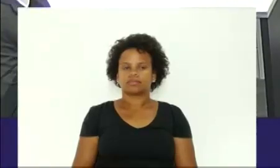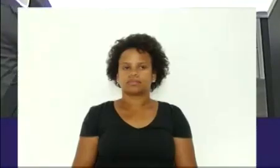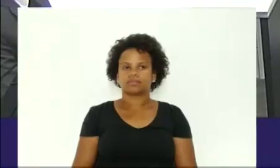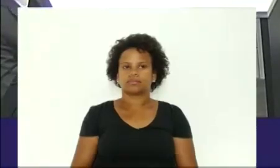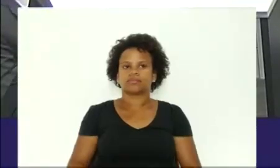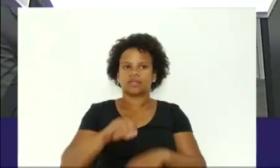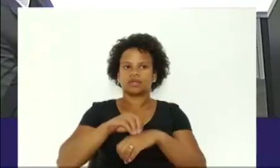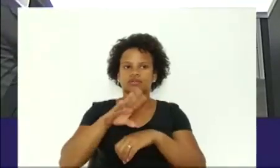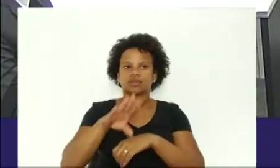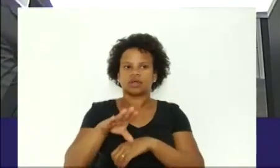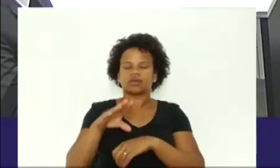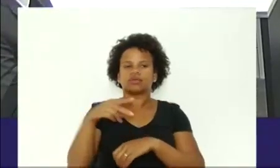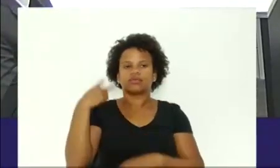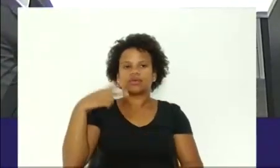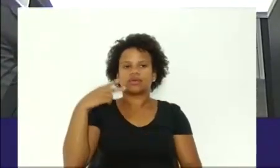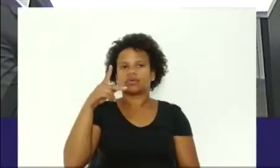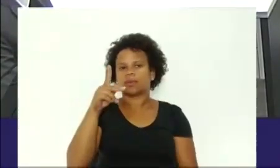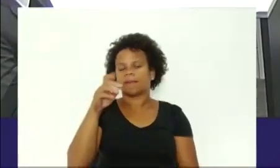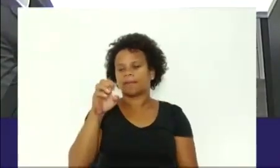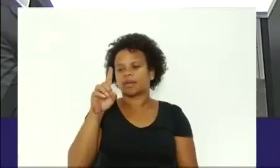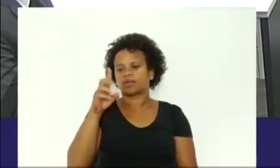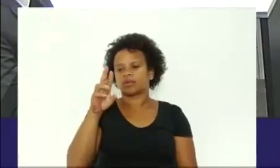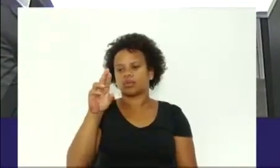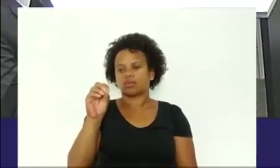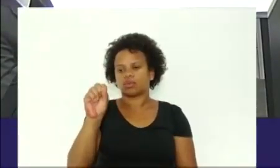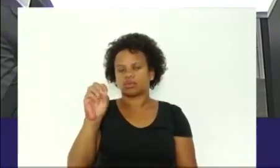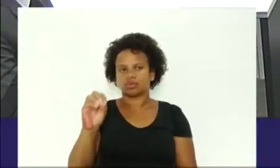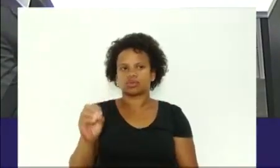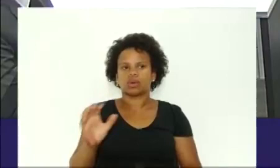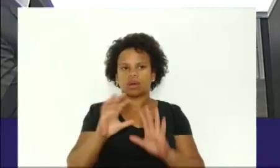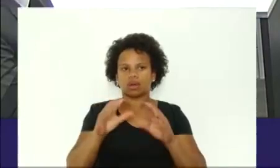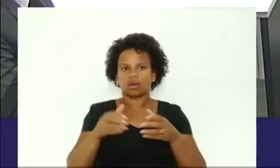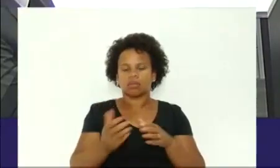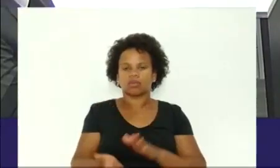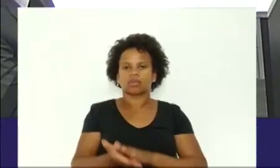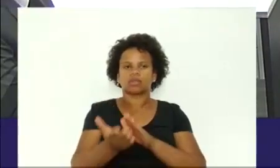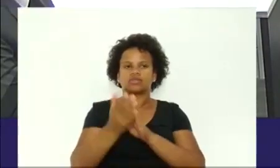Indicada pelo vereador Pedroso, a Câmara homenageia